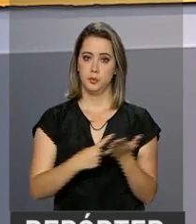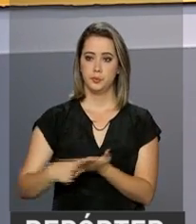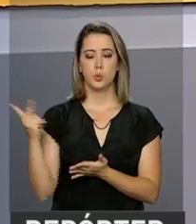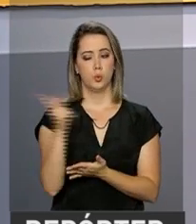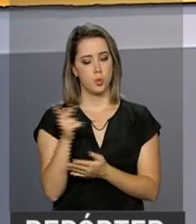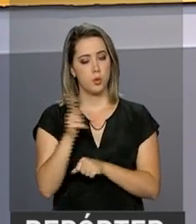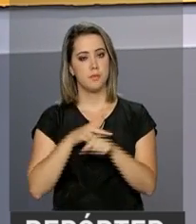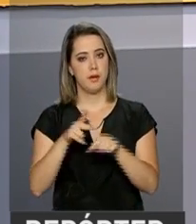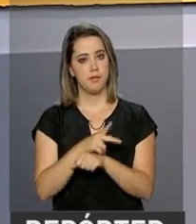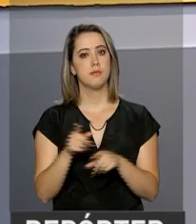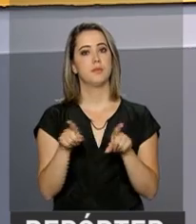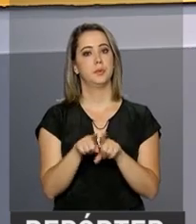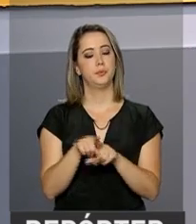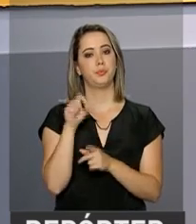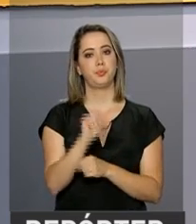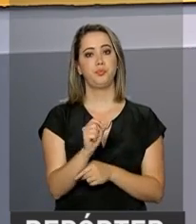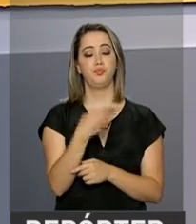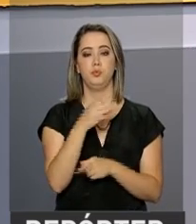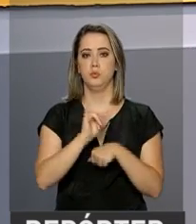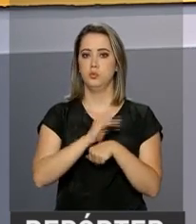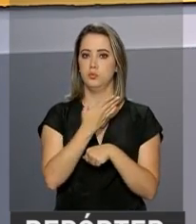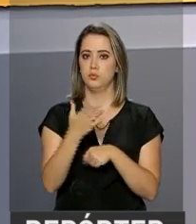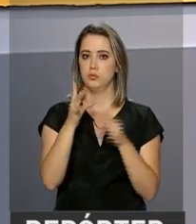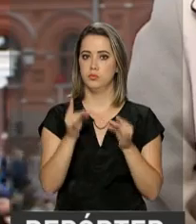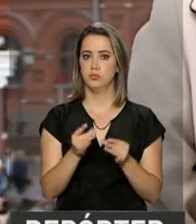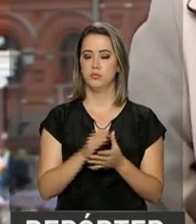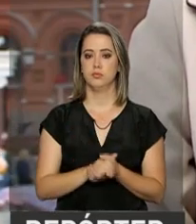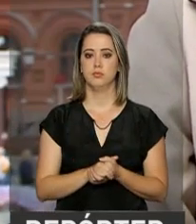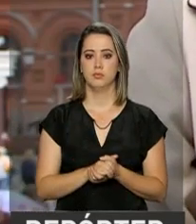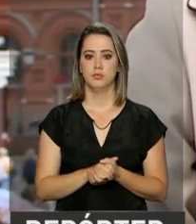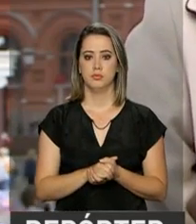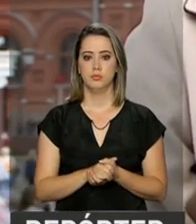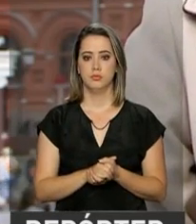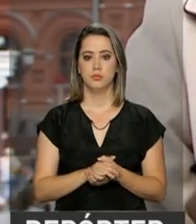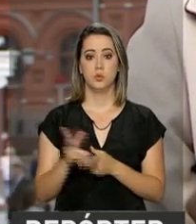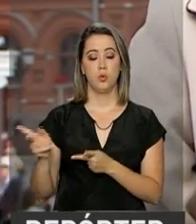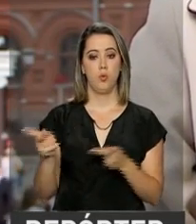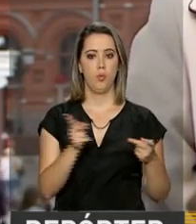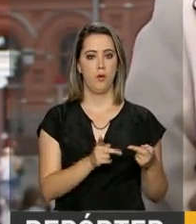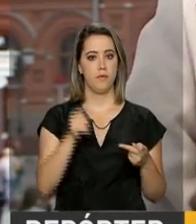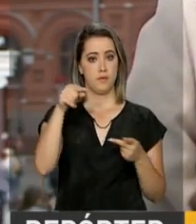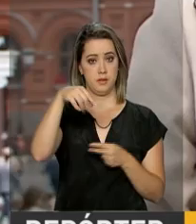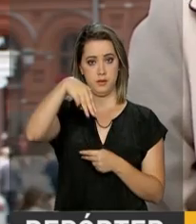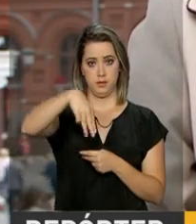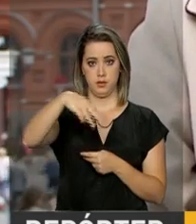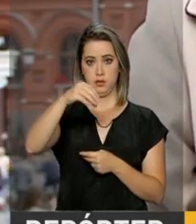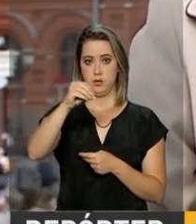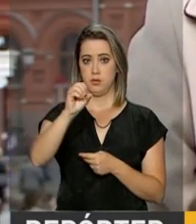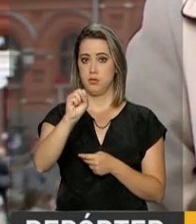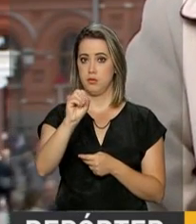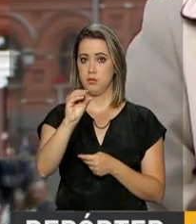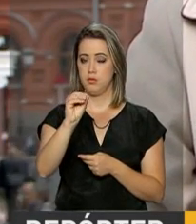dias está em Moscou e tem mais detalhes da viagem com a visita a Moscou o presidente Michel Temer quer